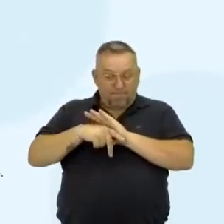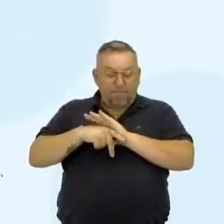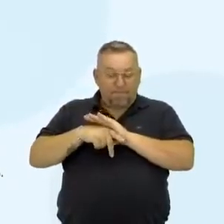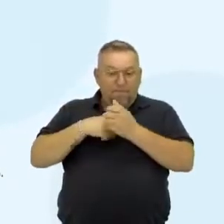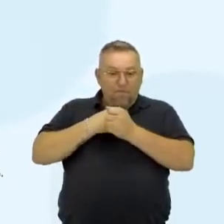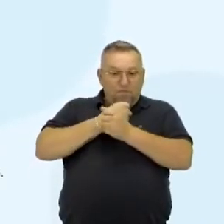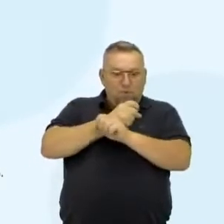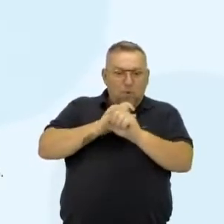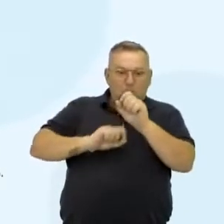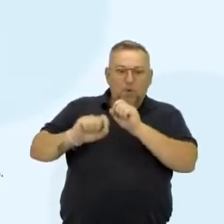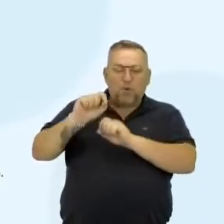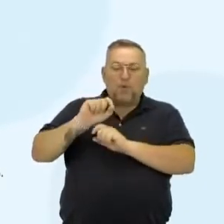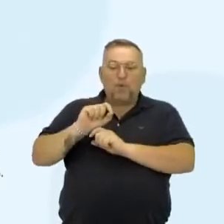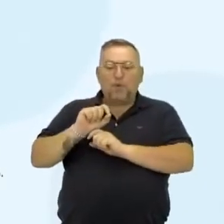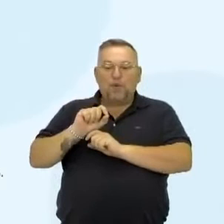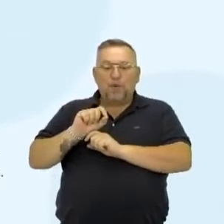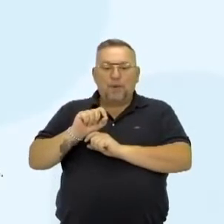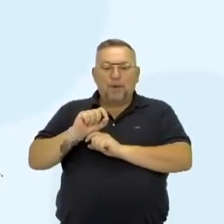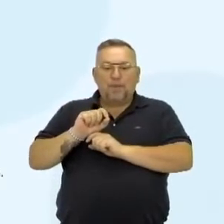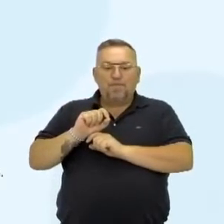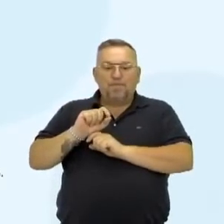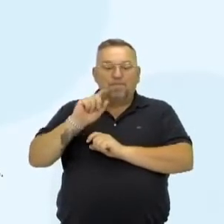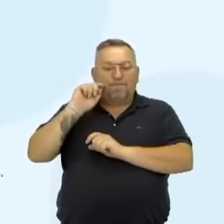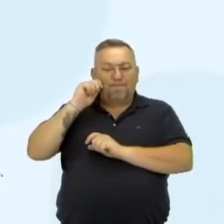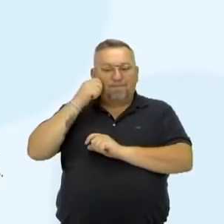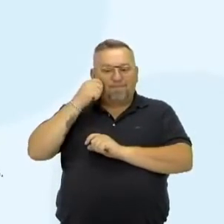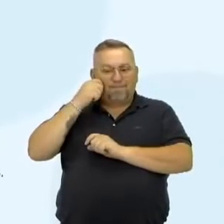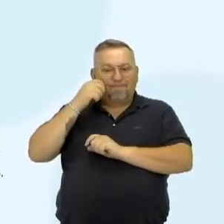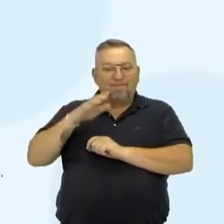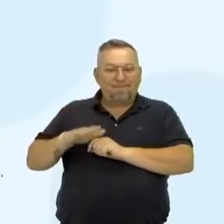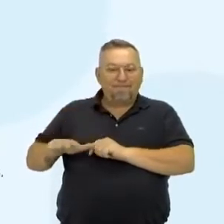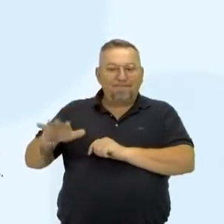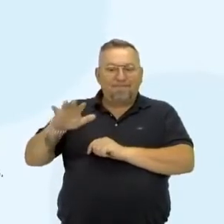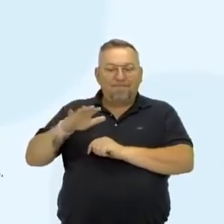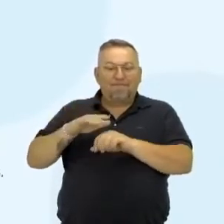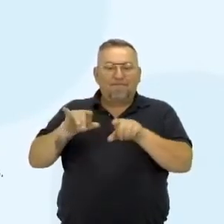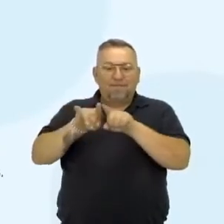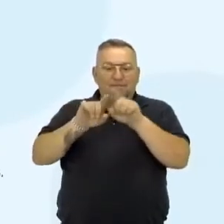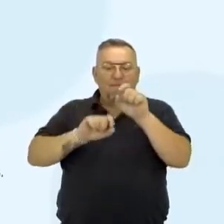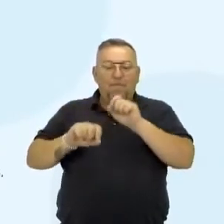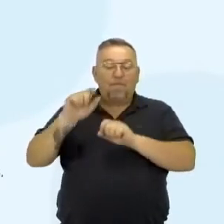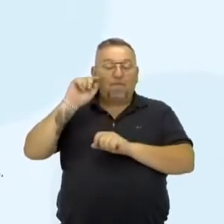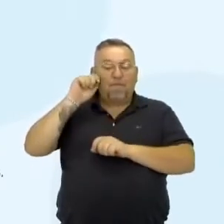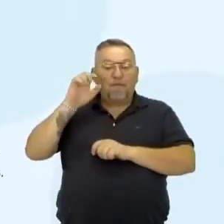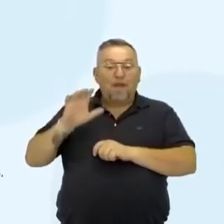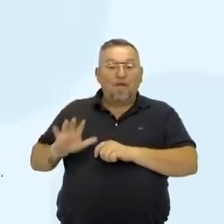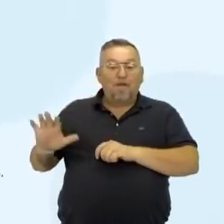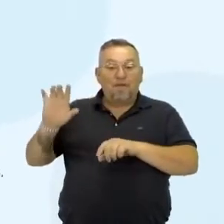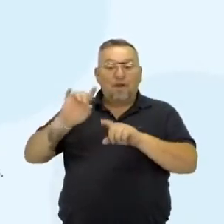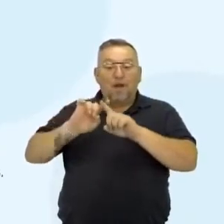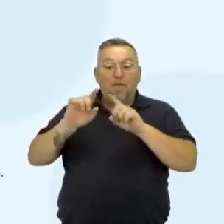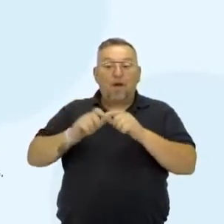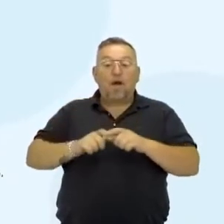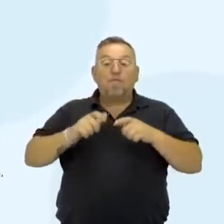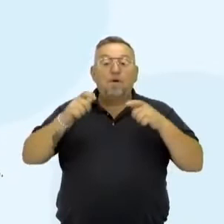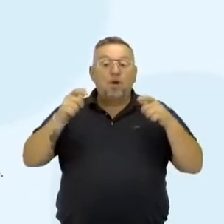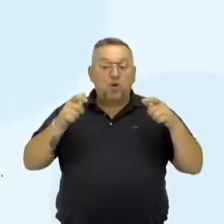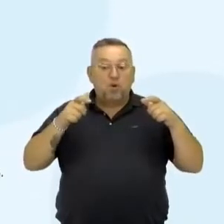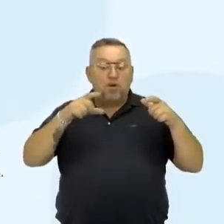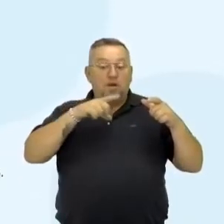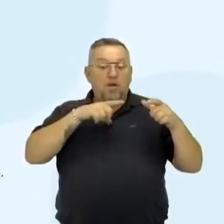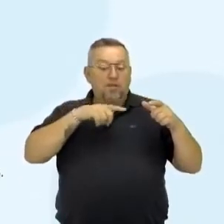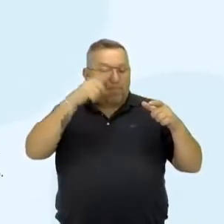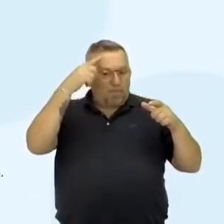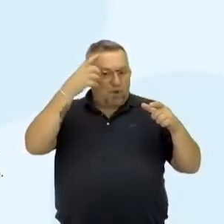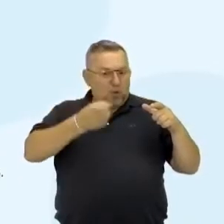explorada, assim, na sua grande maioria, já foi a mão de obra africana. Tivemos exploração indígena e africana. Mas na grande maioria, se a gente